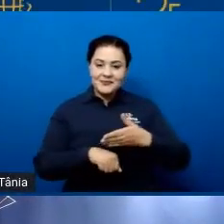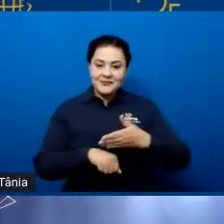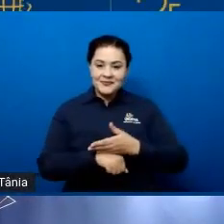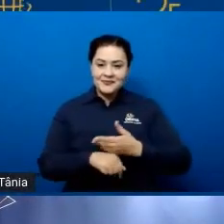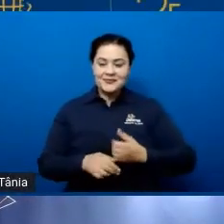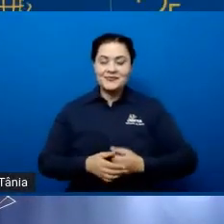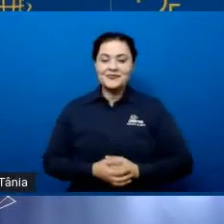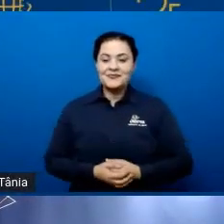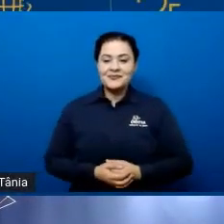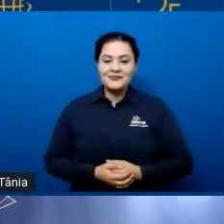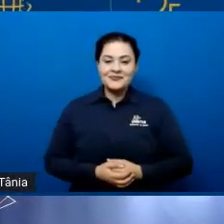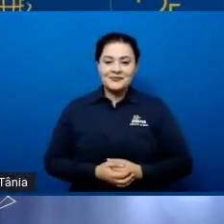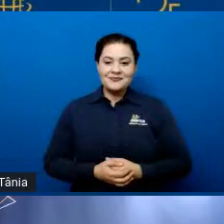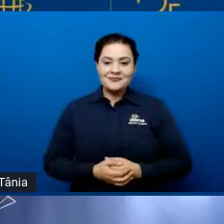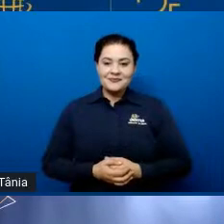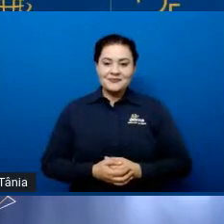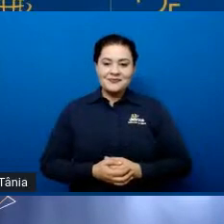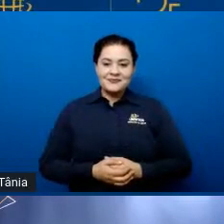Davi.